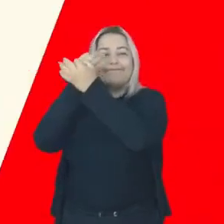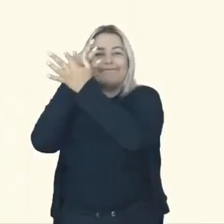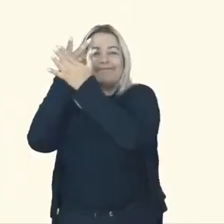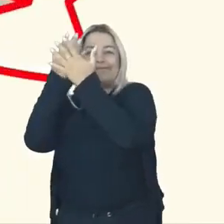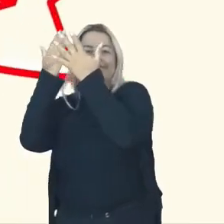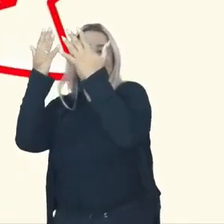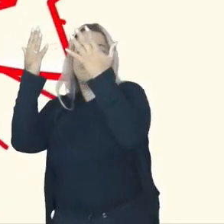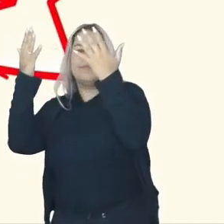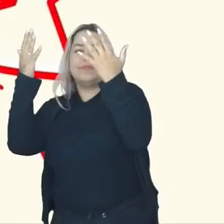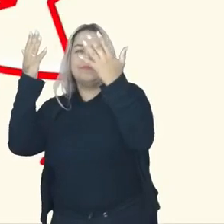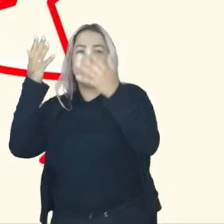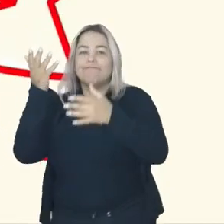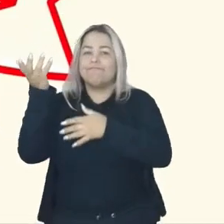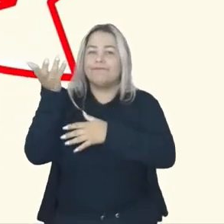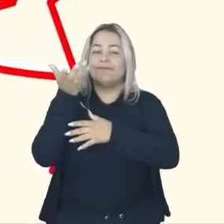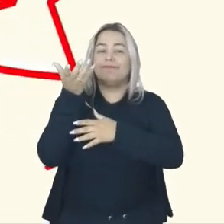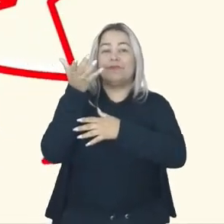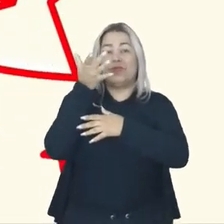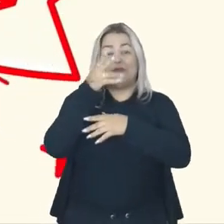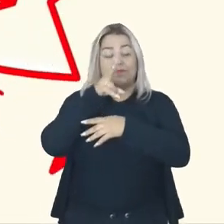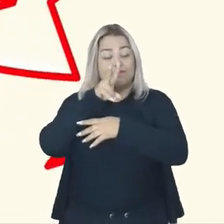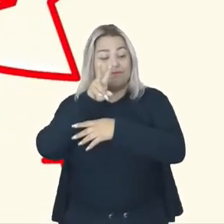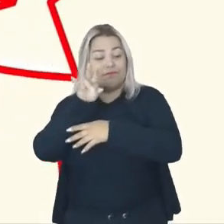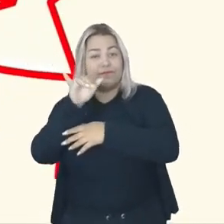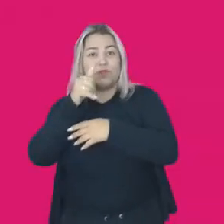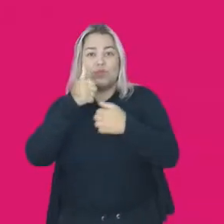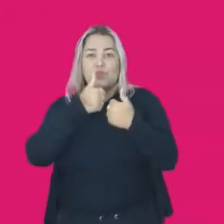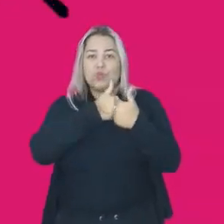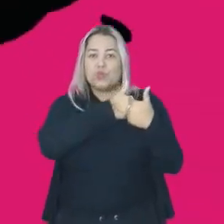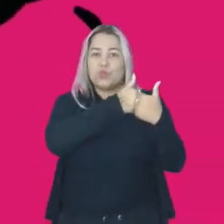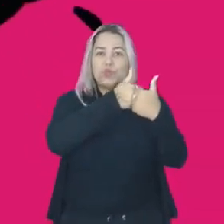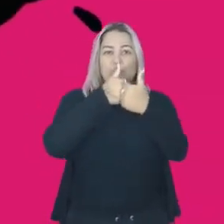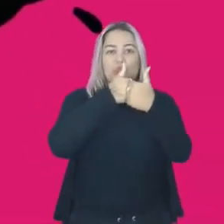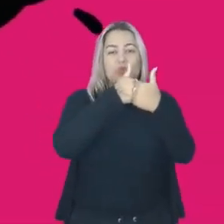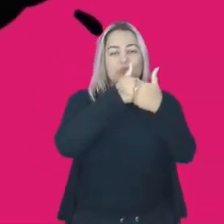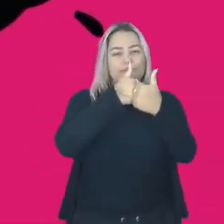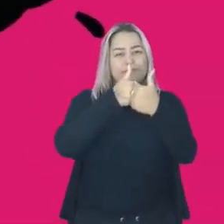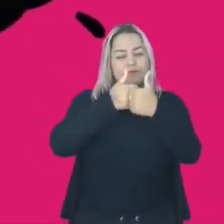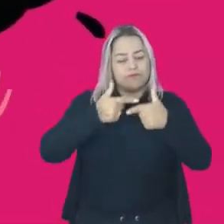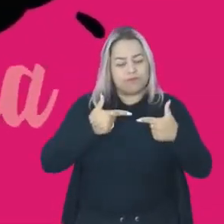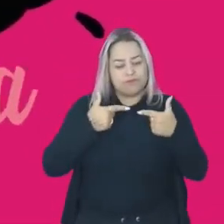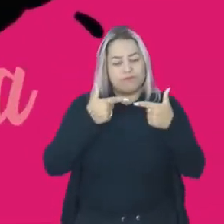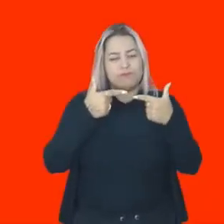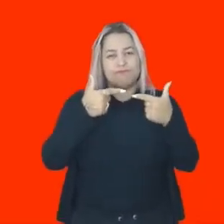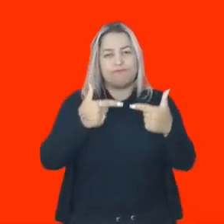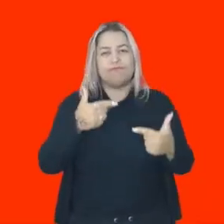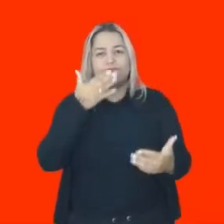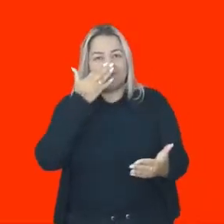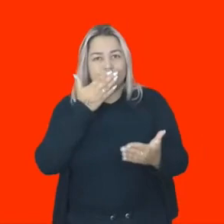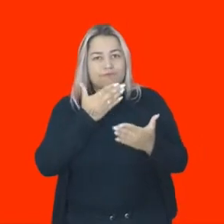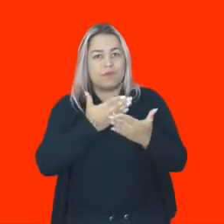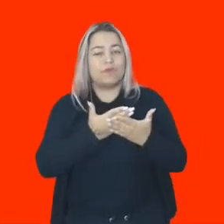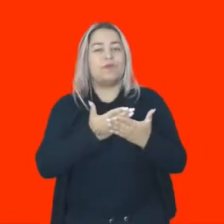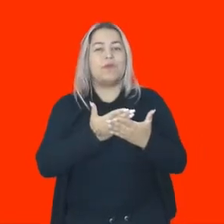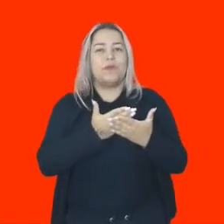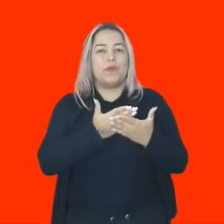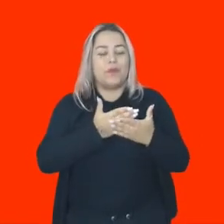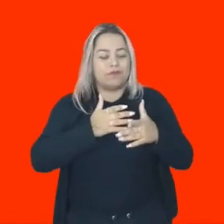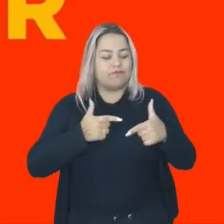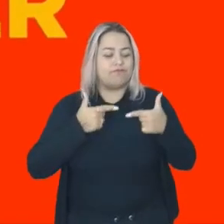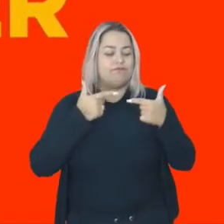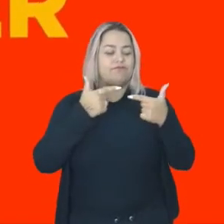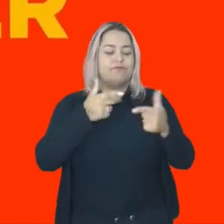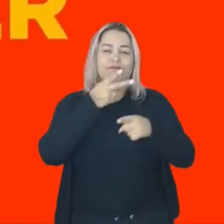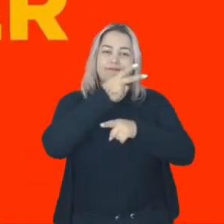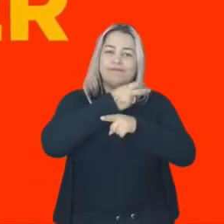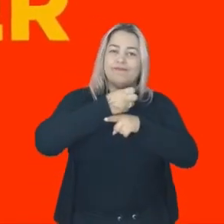brilha, ela é quem vai me guiar. Ser guerreira é minha sina,